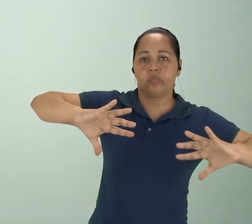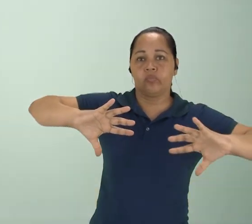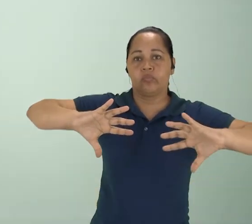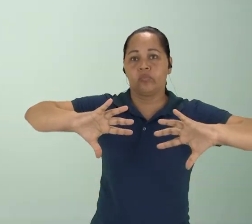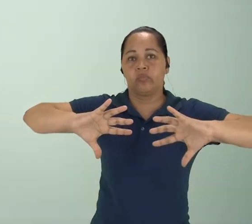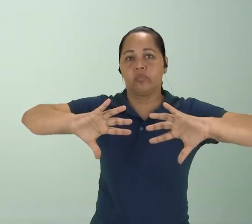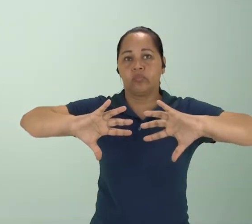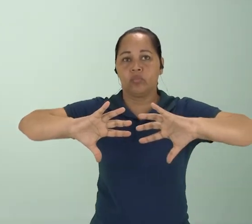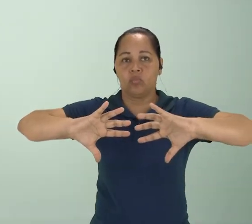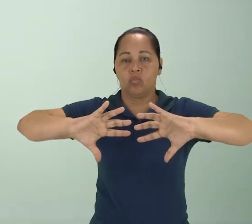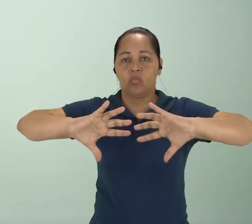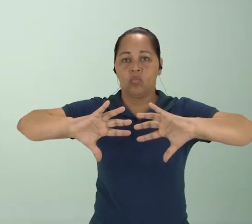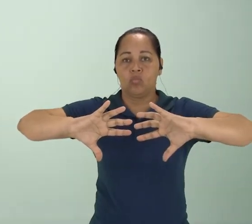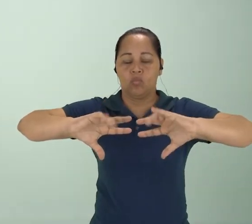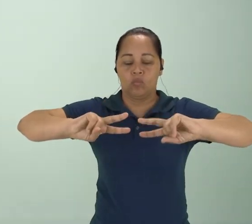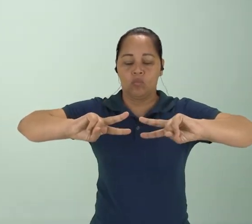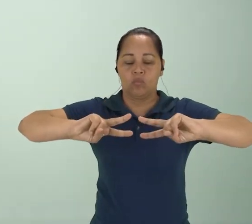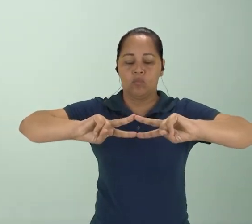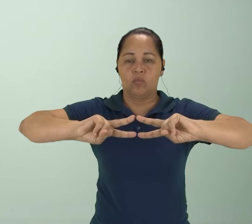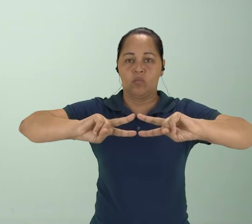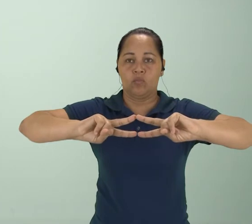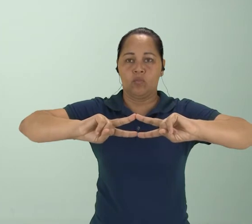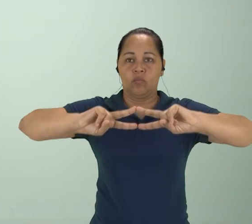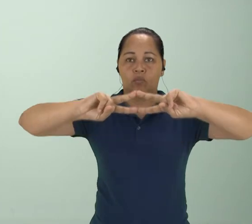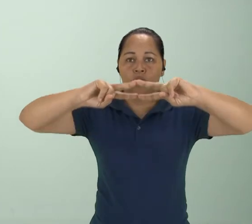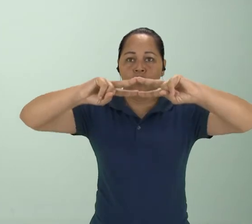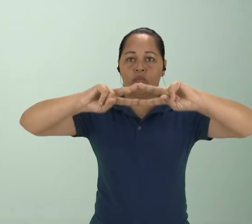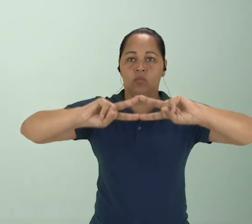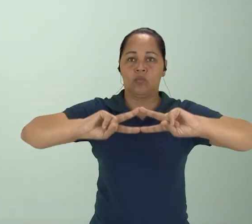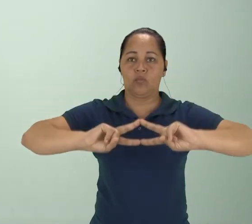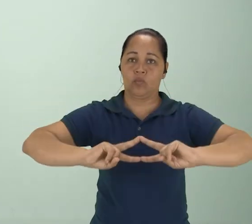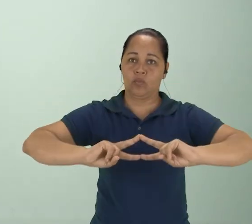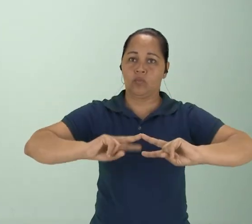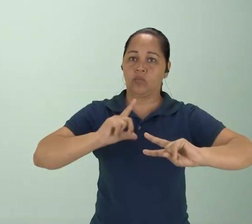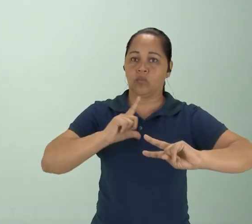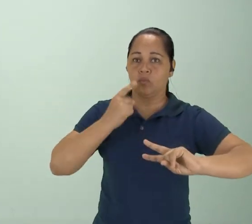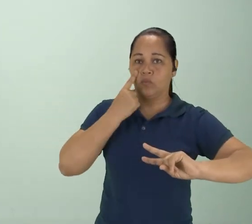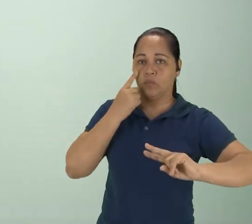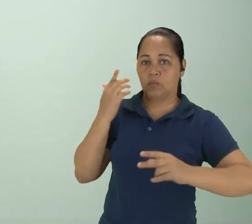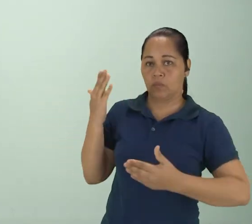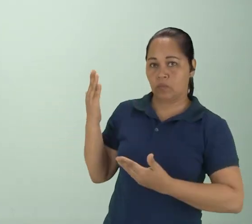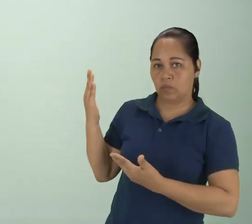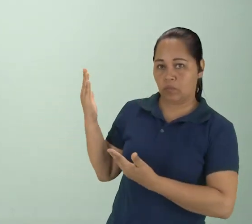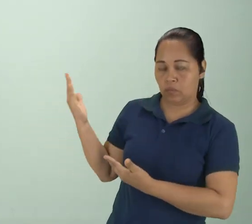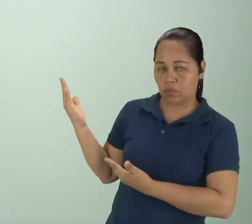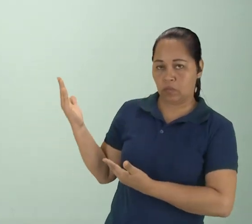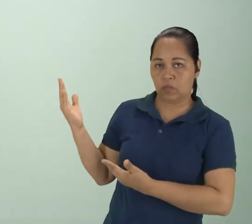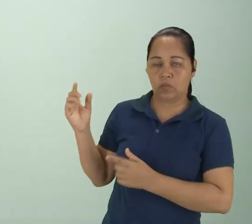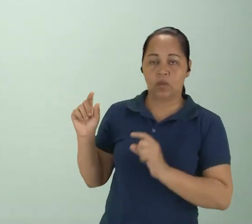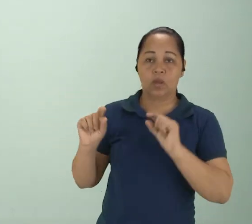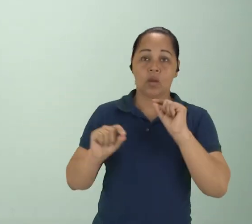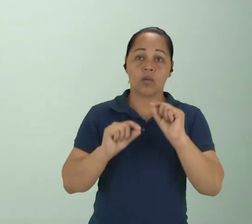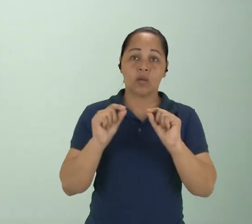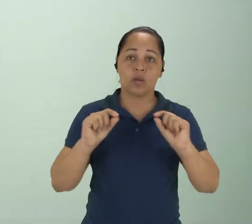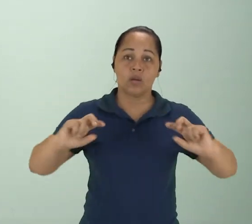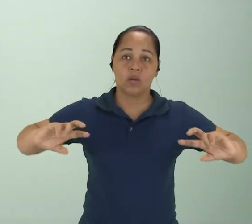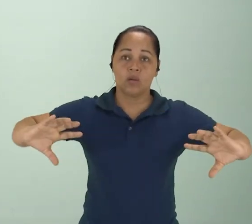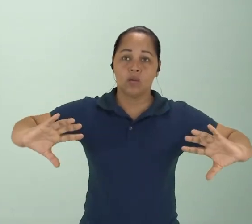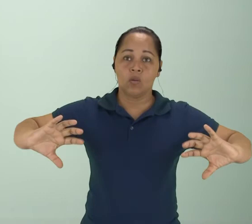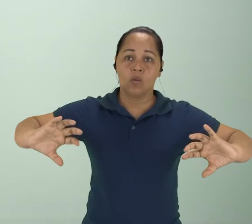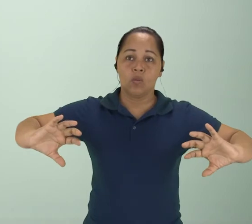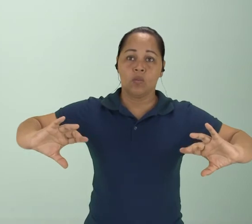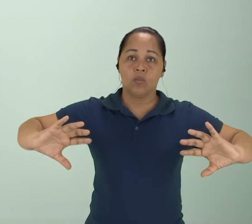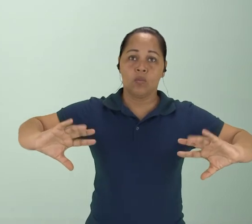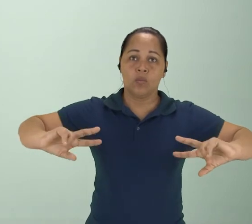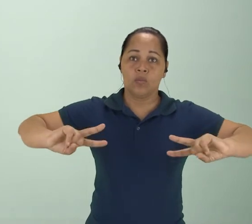né, às cromátides, aos cromossomos, lá no centríolo, no meio deles, e aí eles vão começar a arrastar